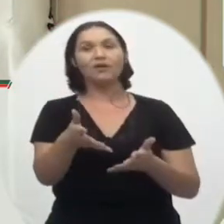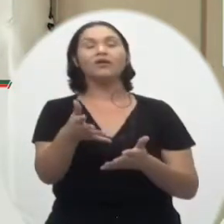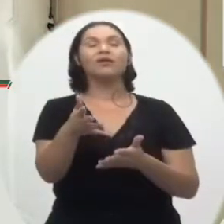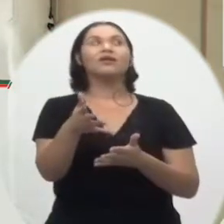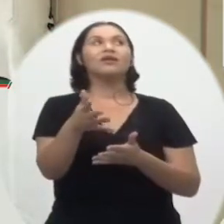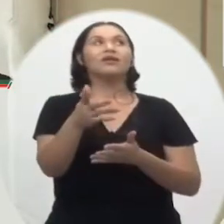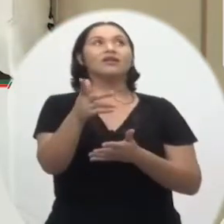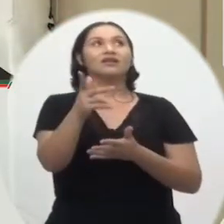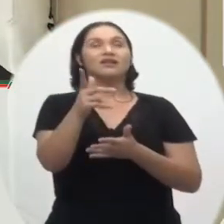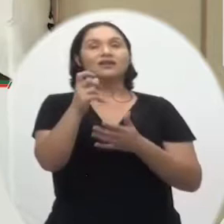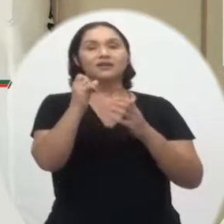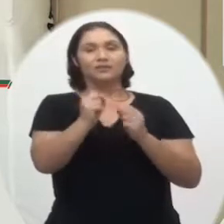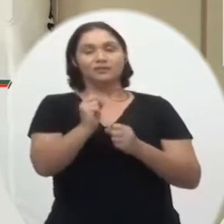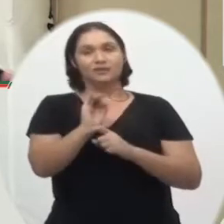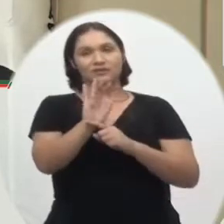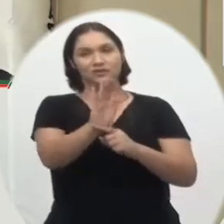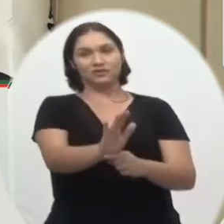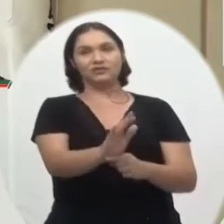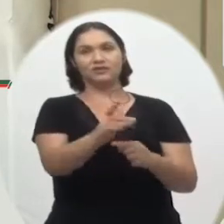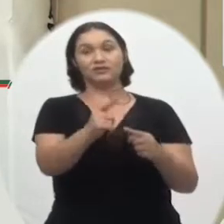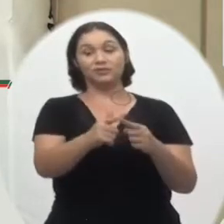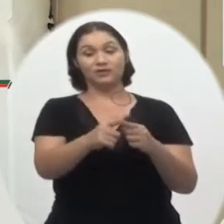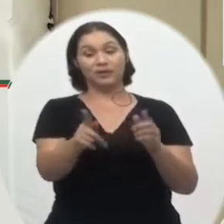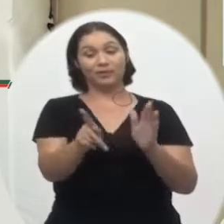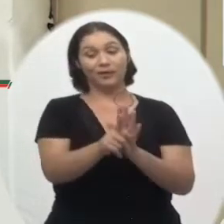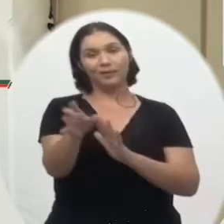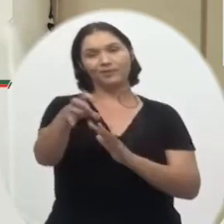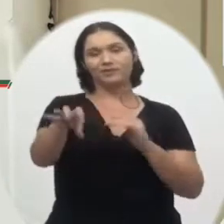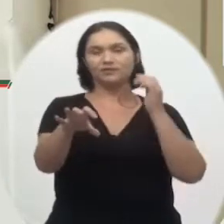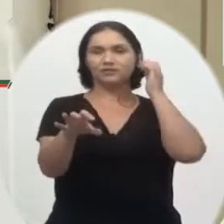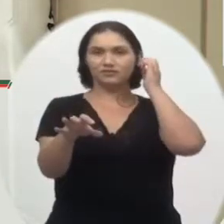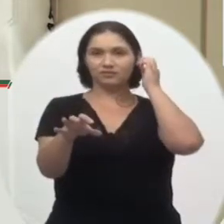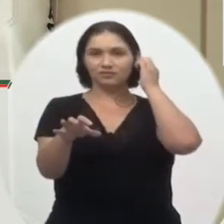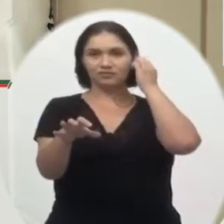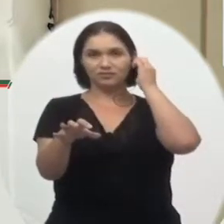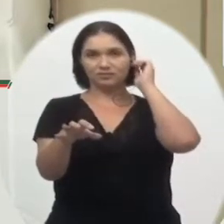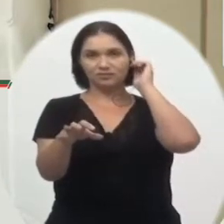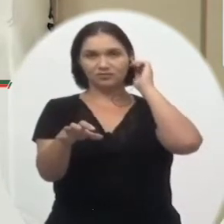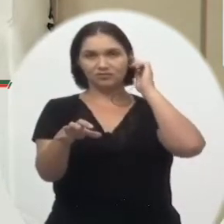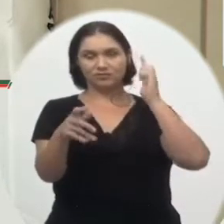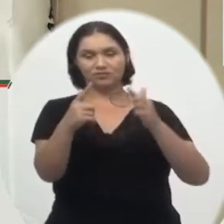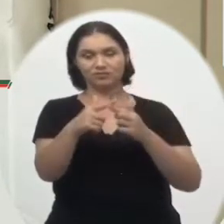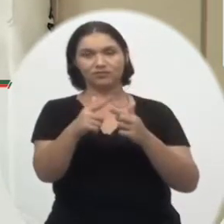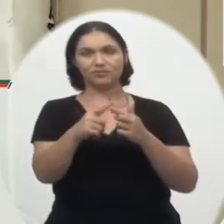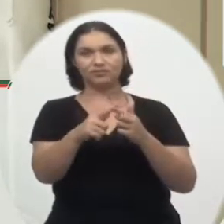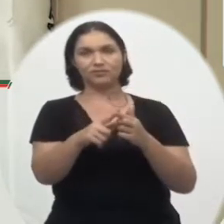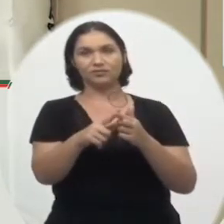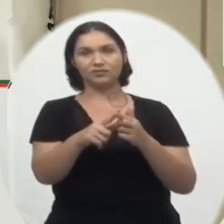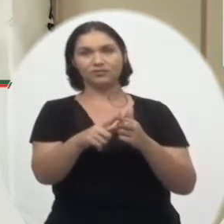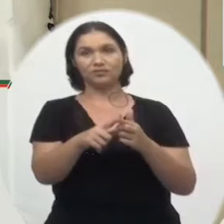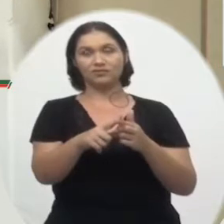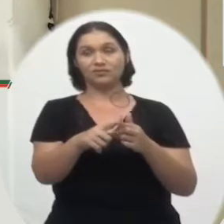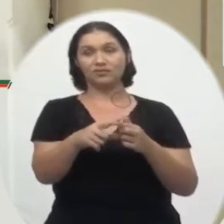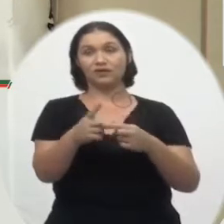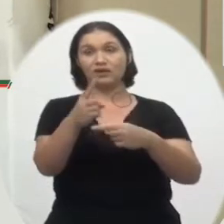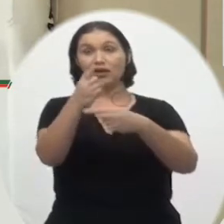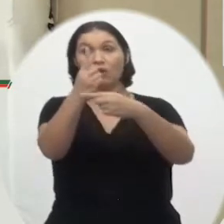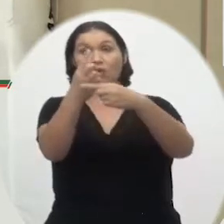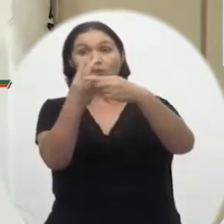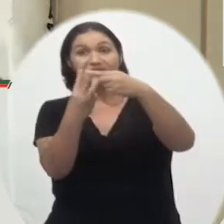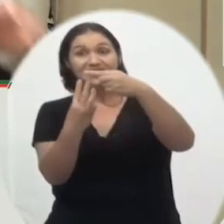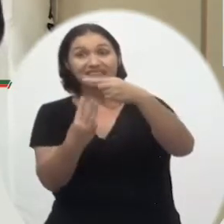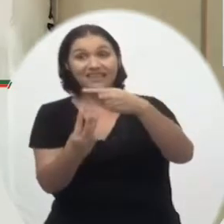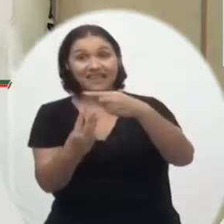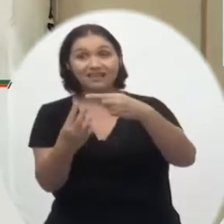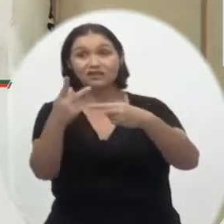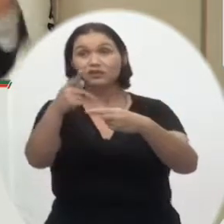largado, abandonado. Pô, um terço do praticamente faturamento do PIB vem lá da região agrícola,